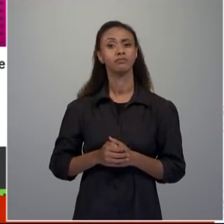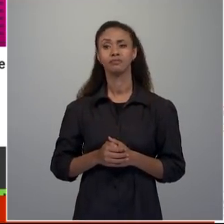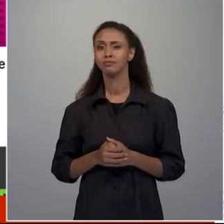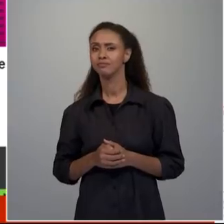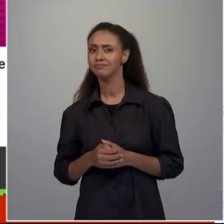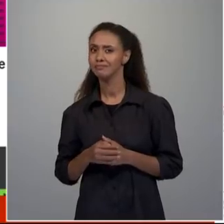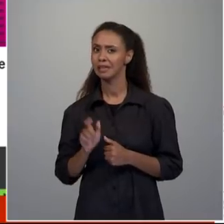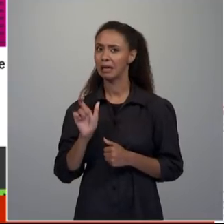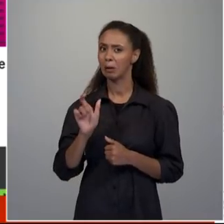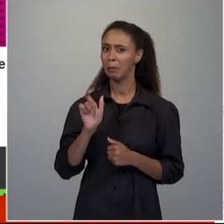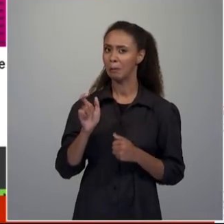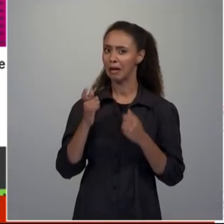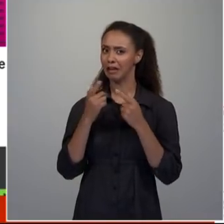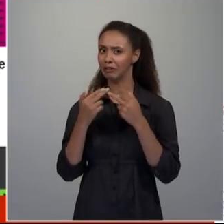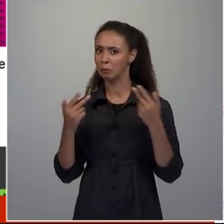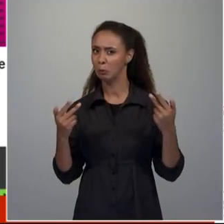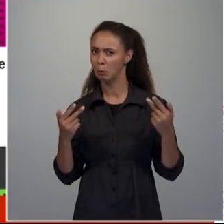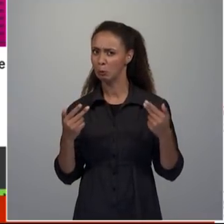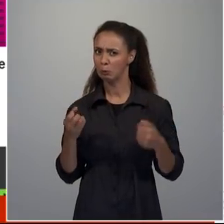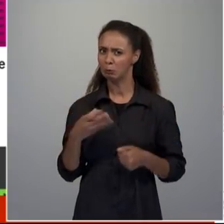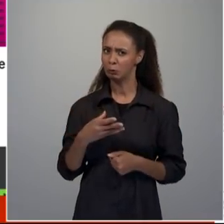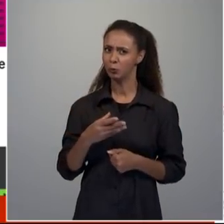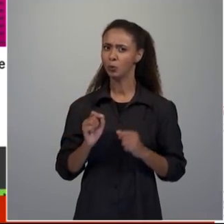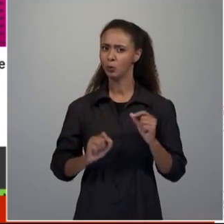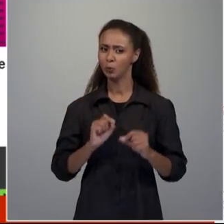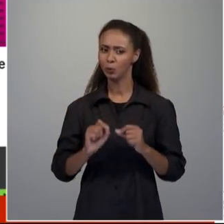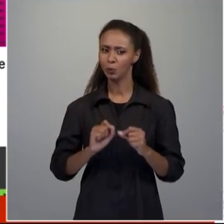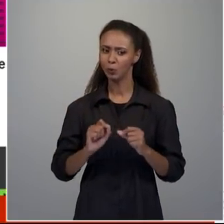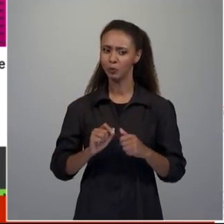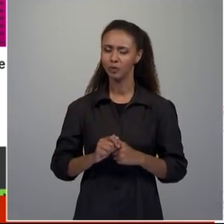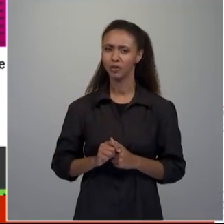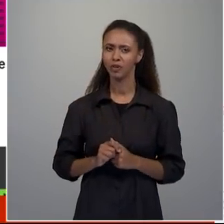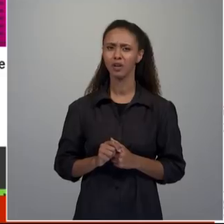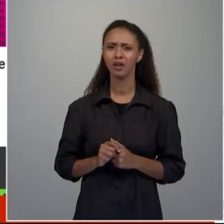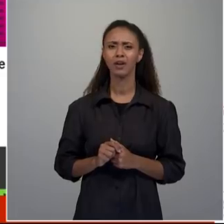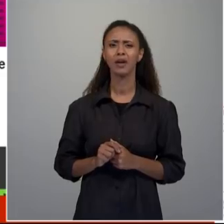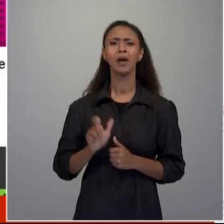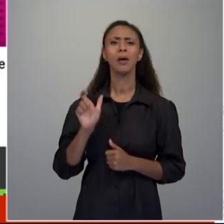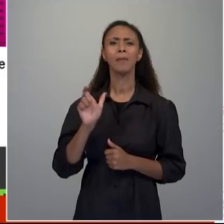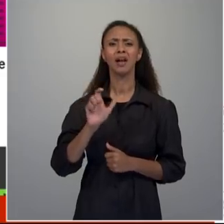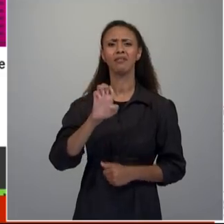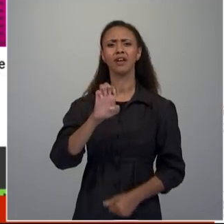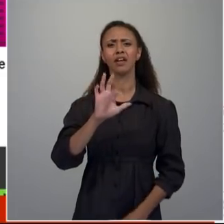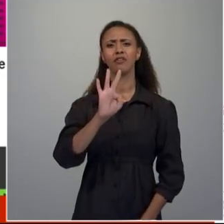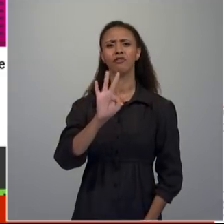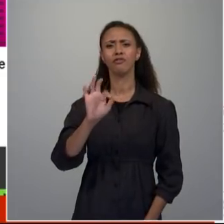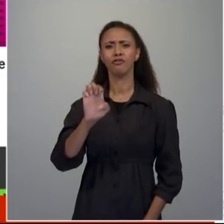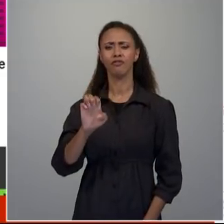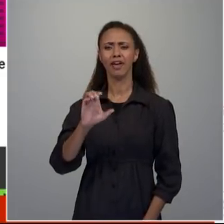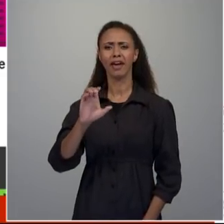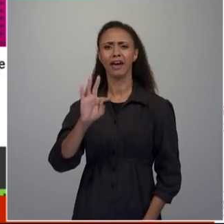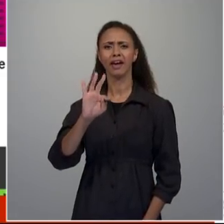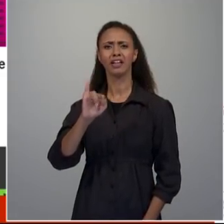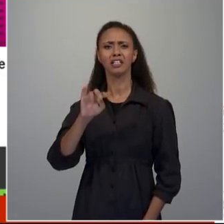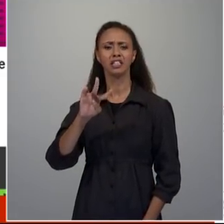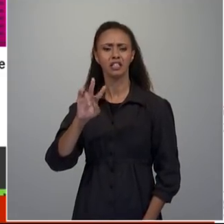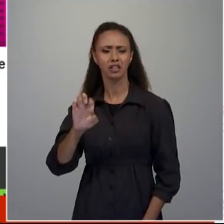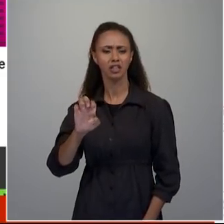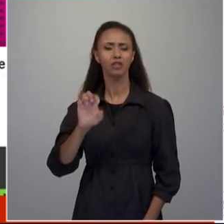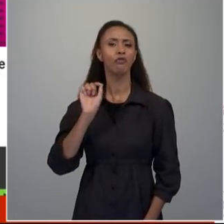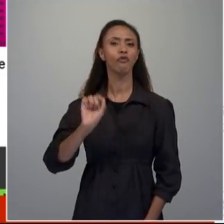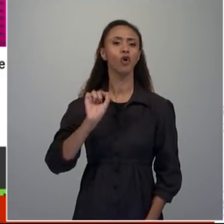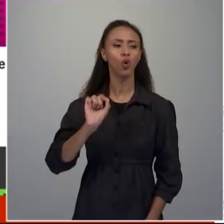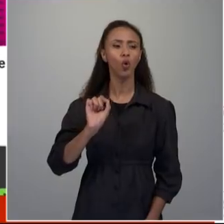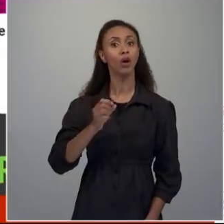a economia do curso pois é effect tudo que é eficiente e eficaz a gente pode falar efetivo mesmo tá e aí